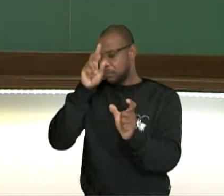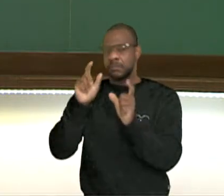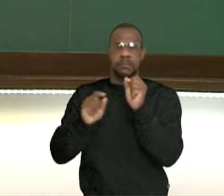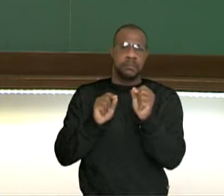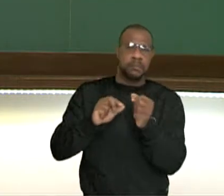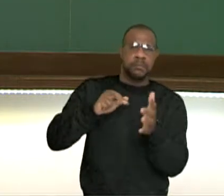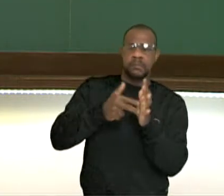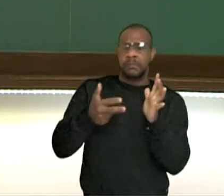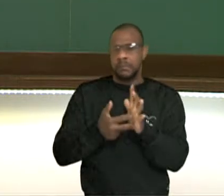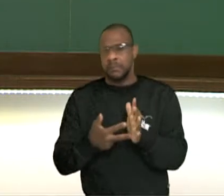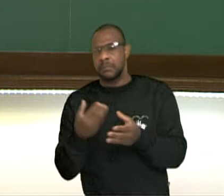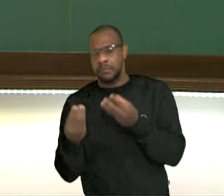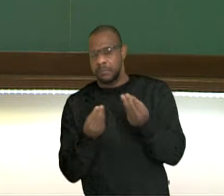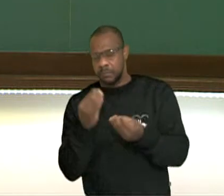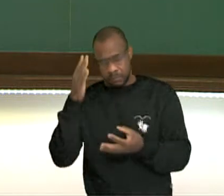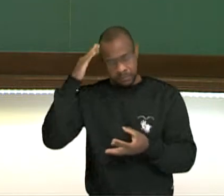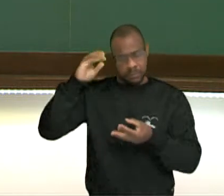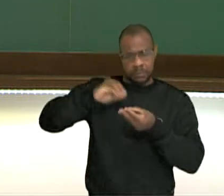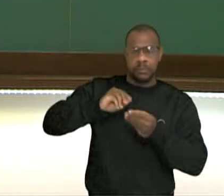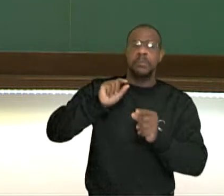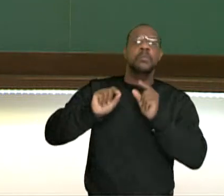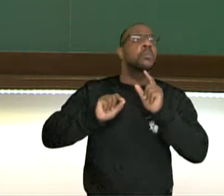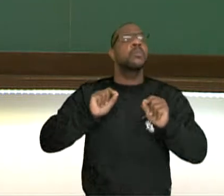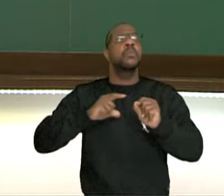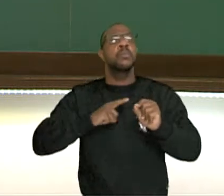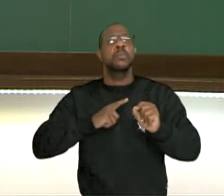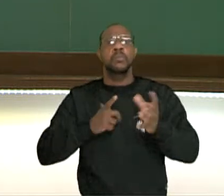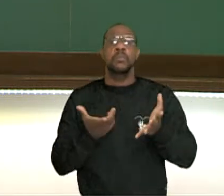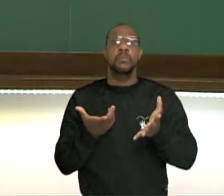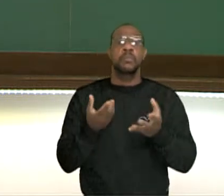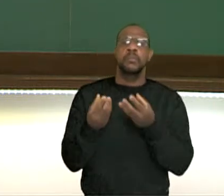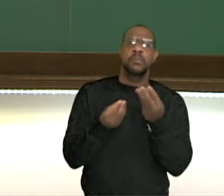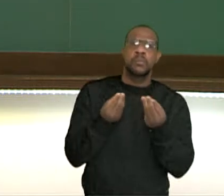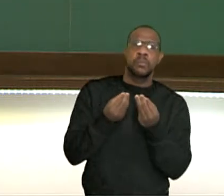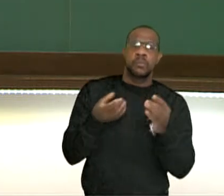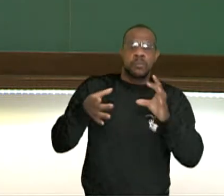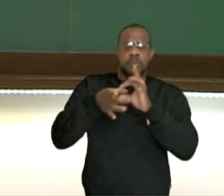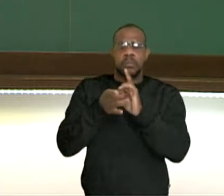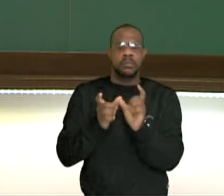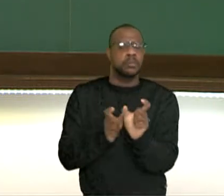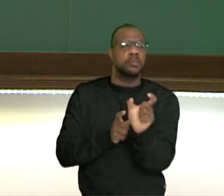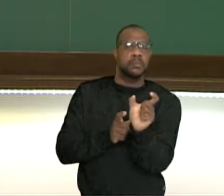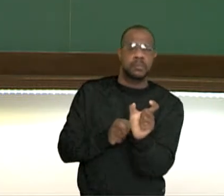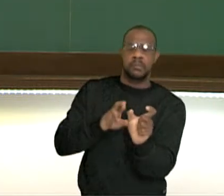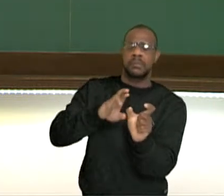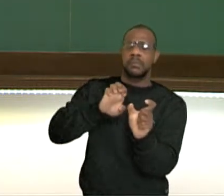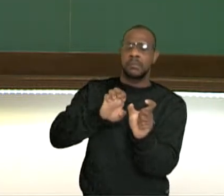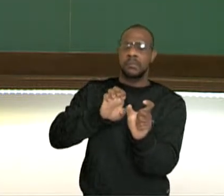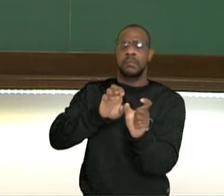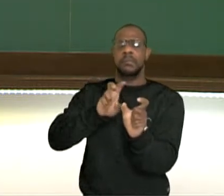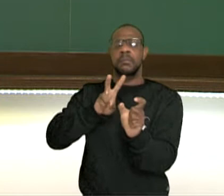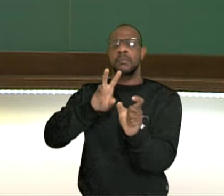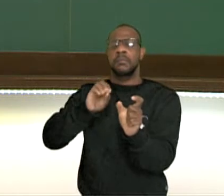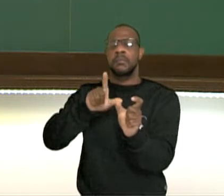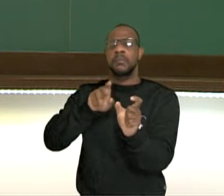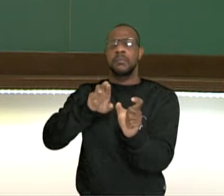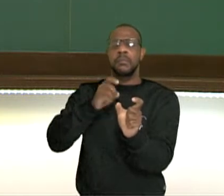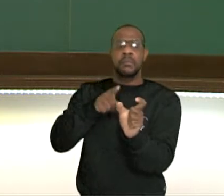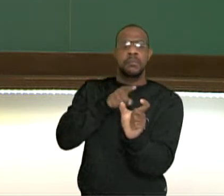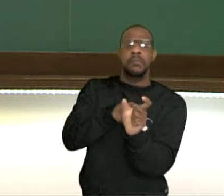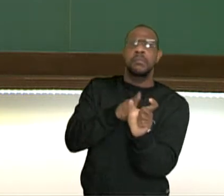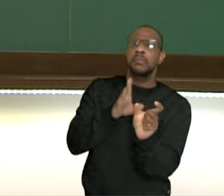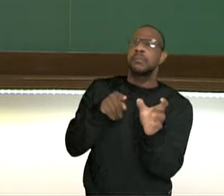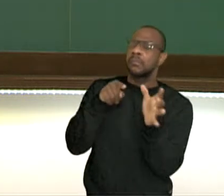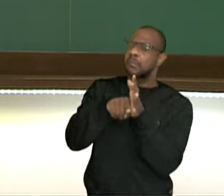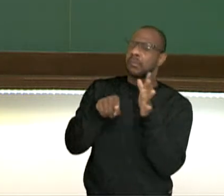né? Vamos tentar entender aí essa, né, dicotomia com a palavra revolução. Você já se perguntou,